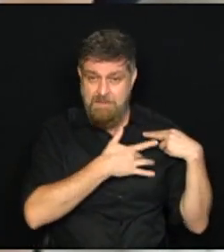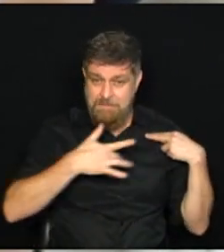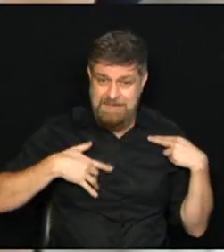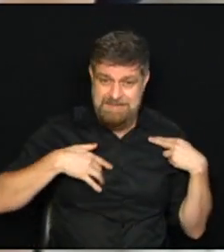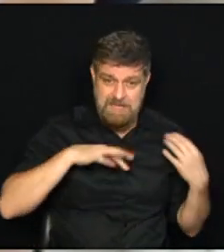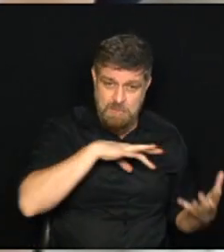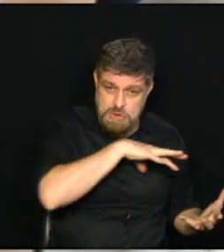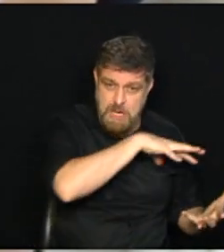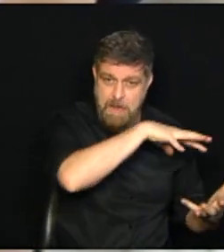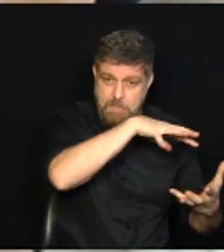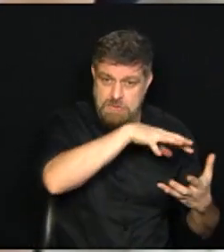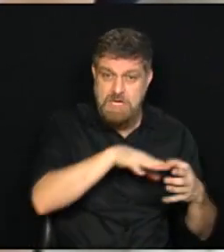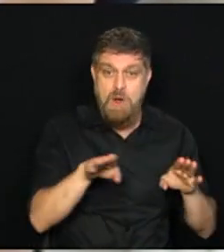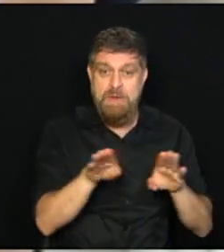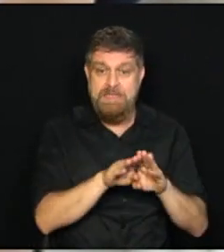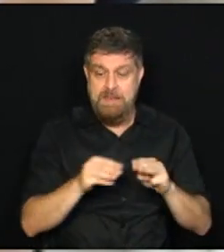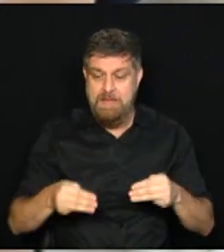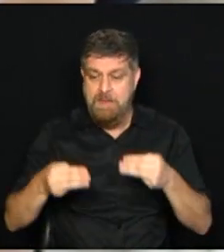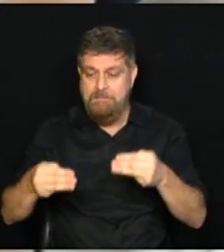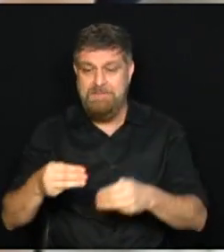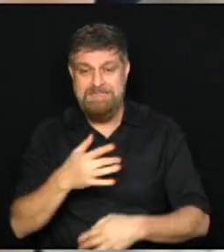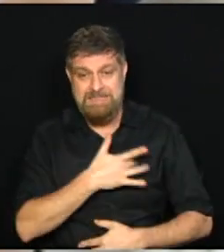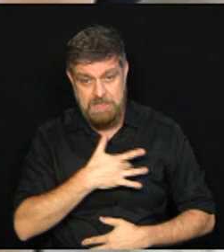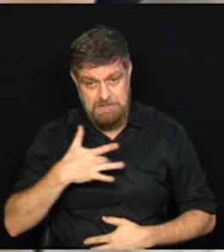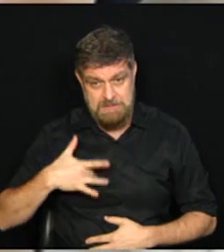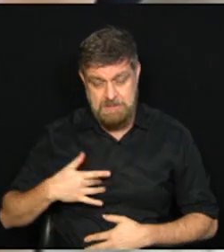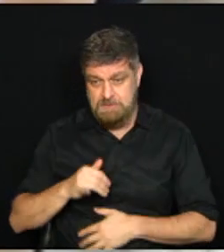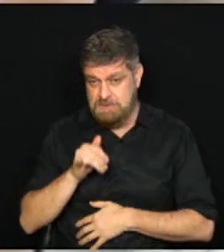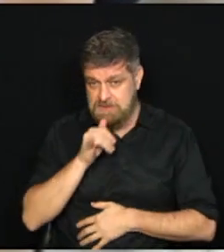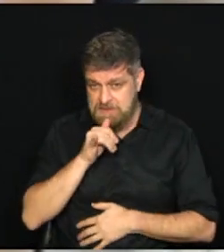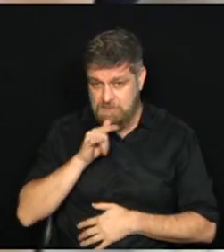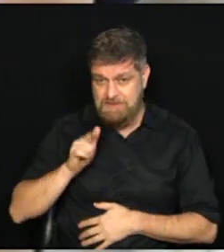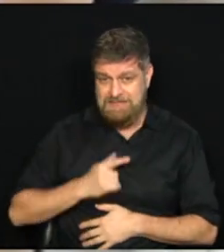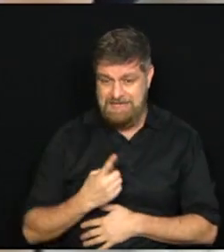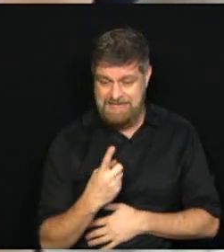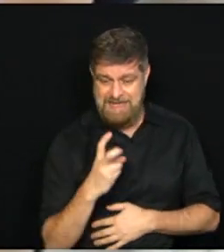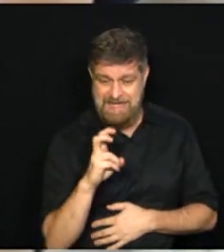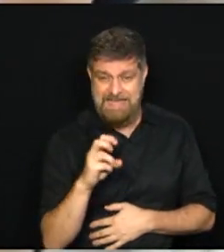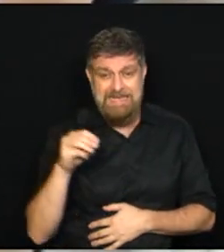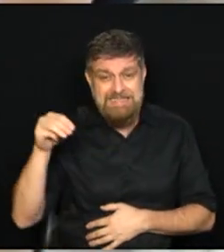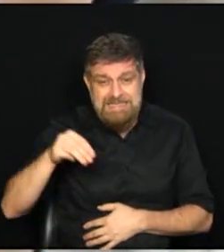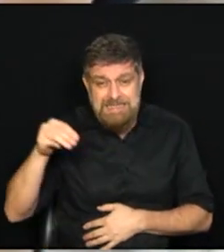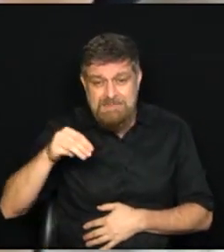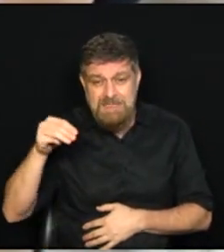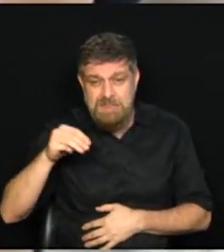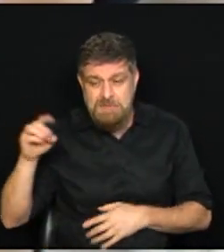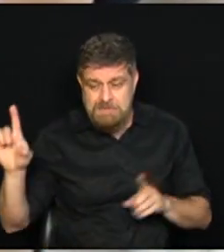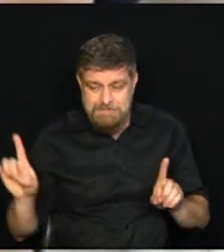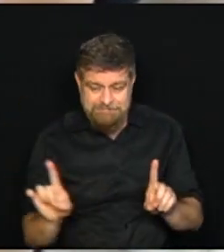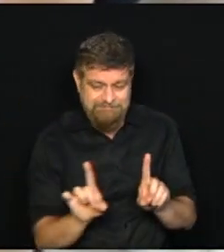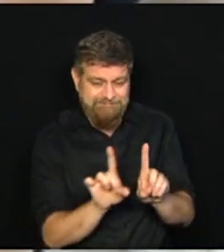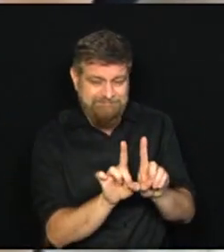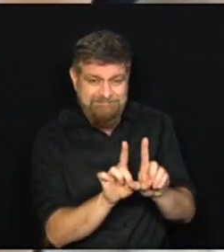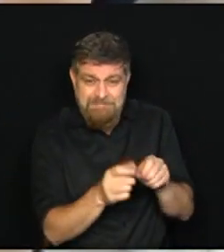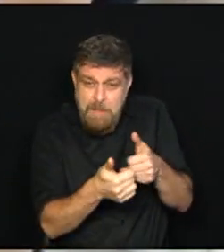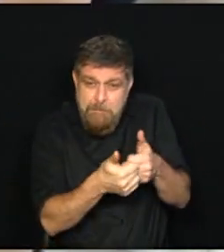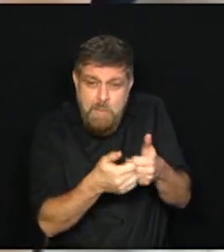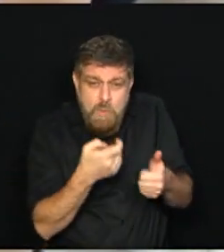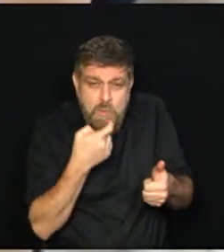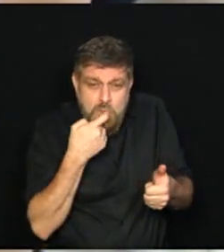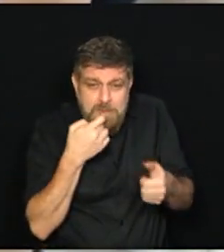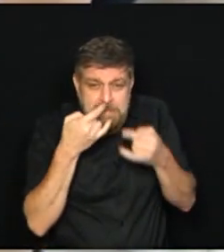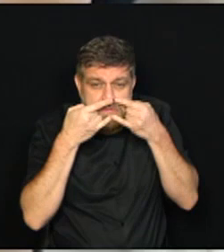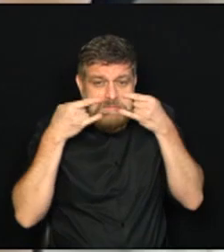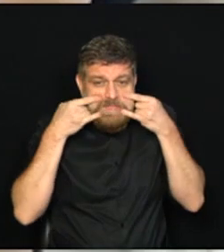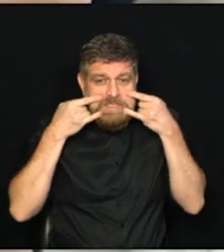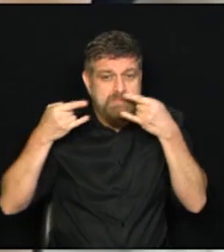da Saúde, que é você ter ficado mais de 15 minutos, a menos de 1,5 metro, sem o uso